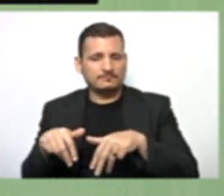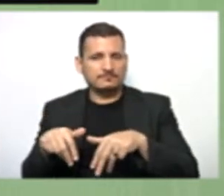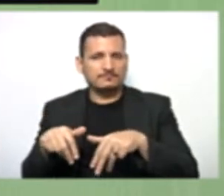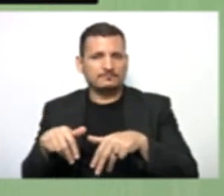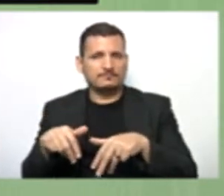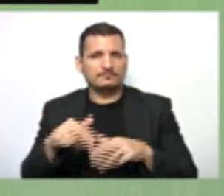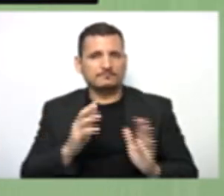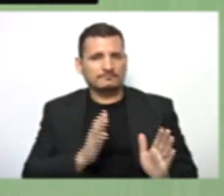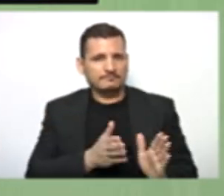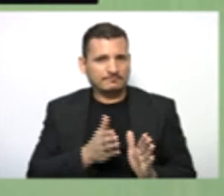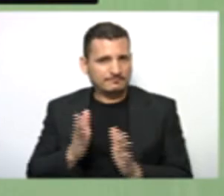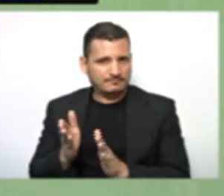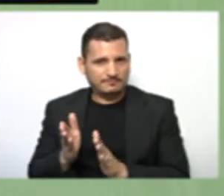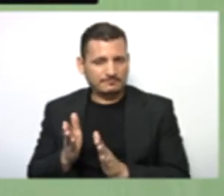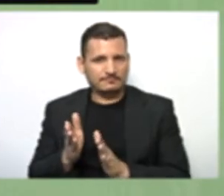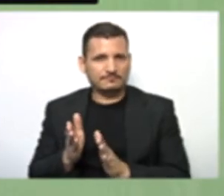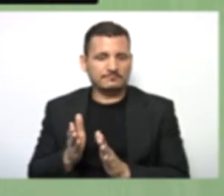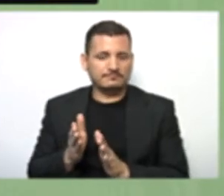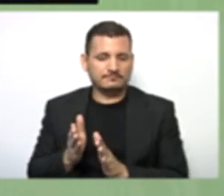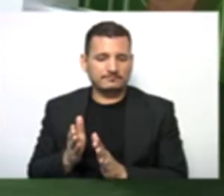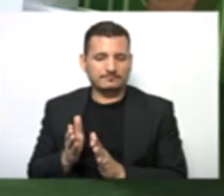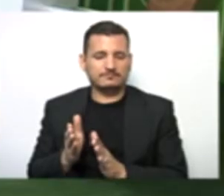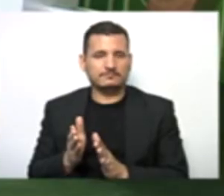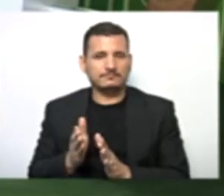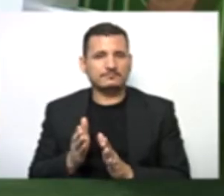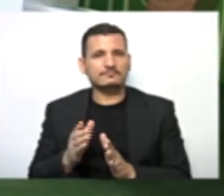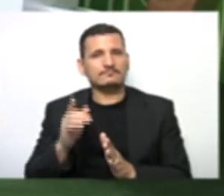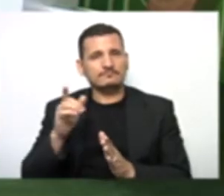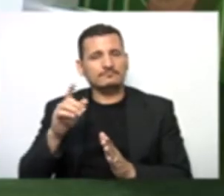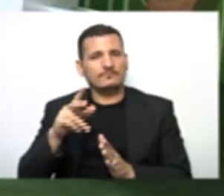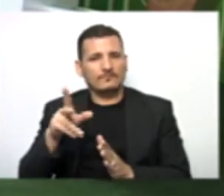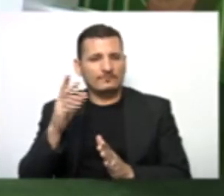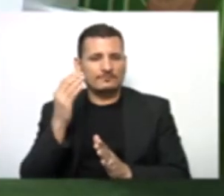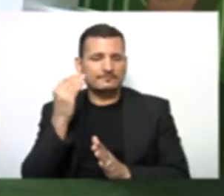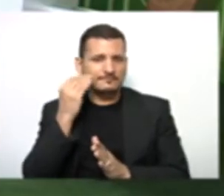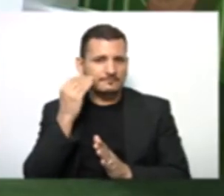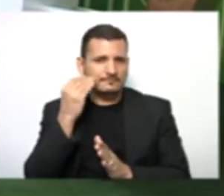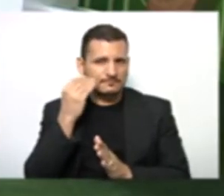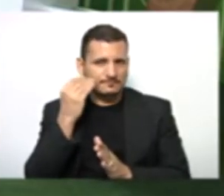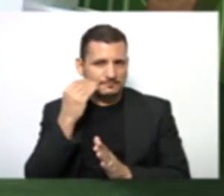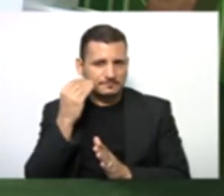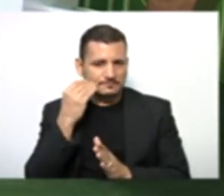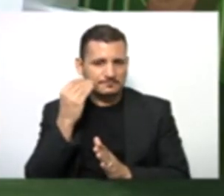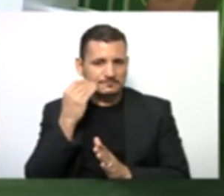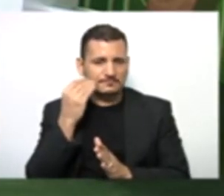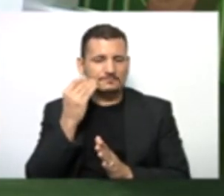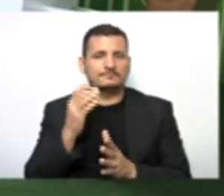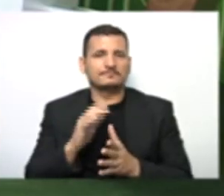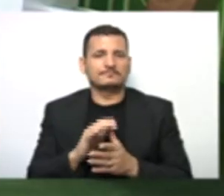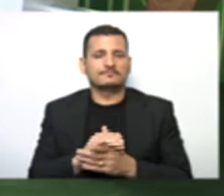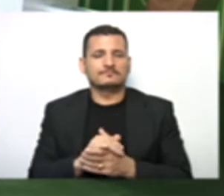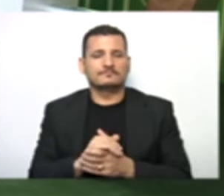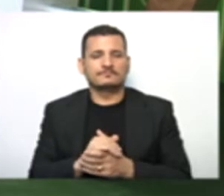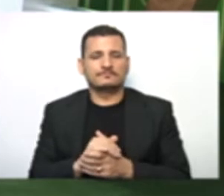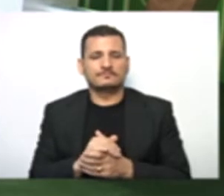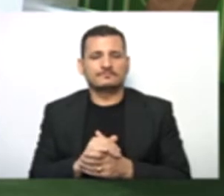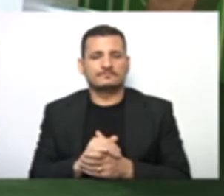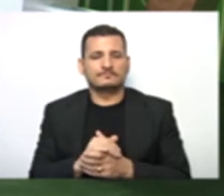finalização do processo, né? Porque ele vai conferir. Isso, exato. Aí, quando é feita